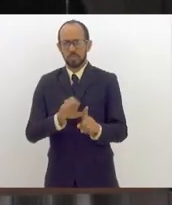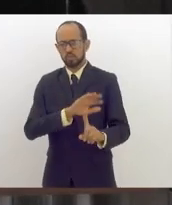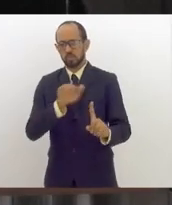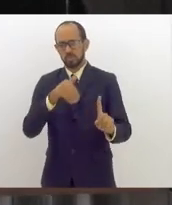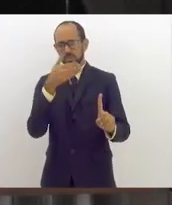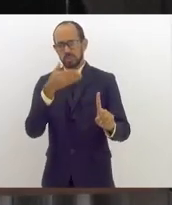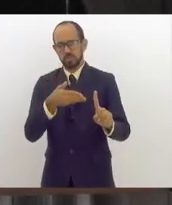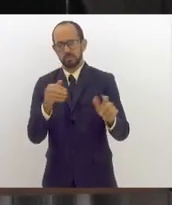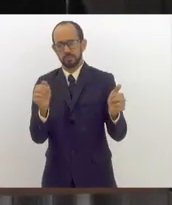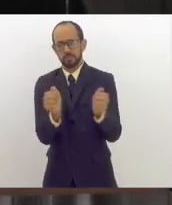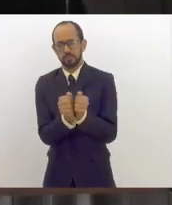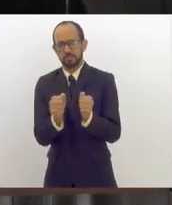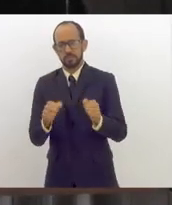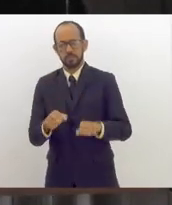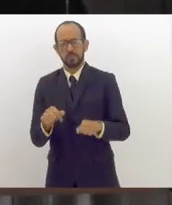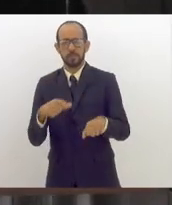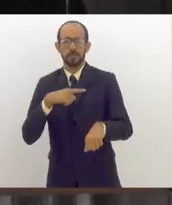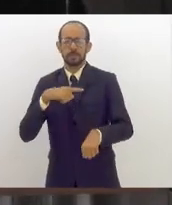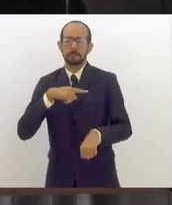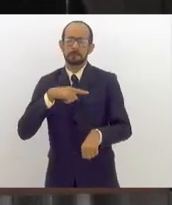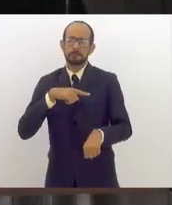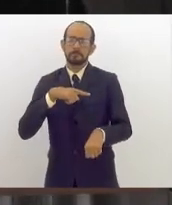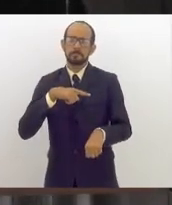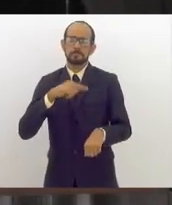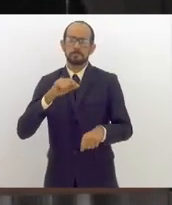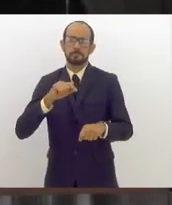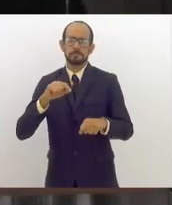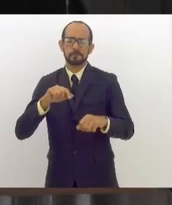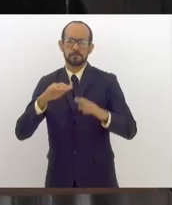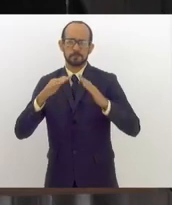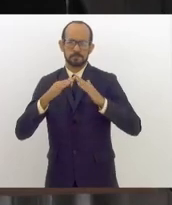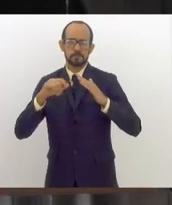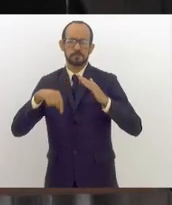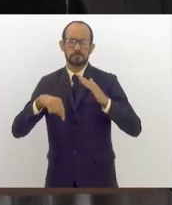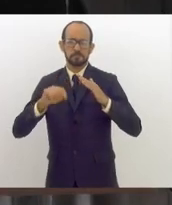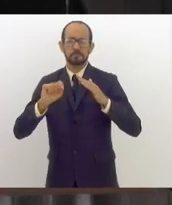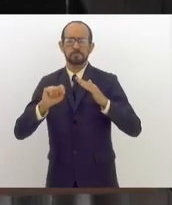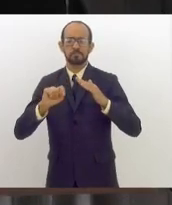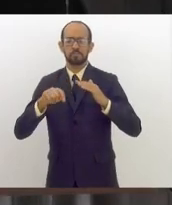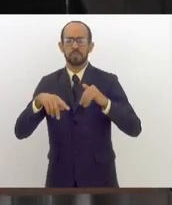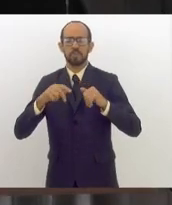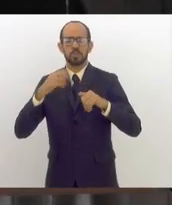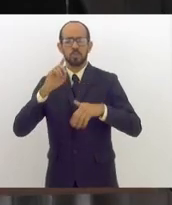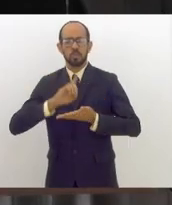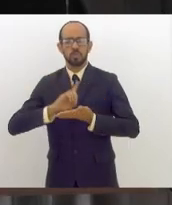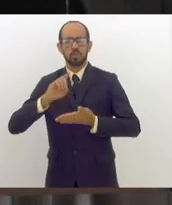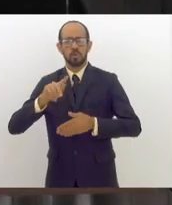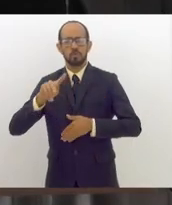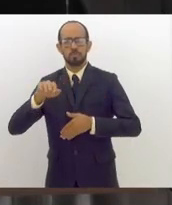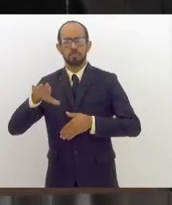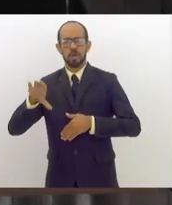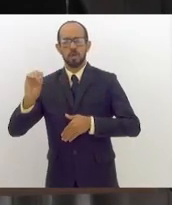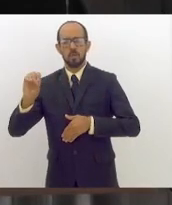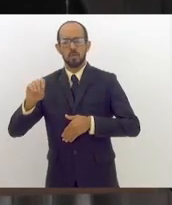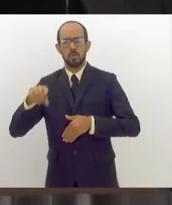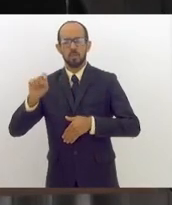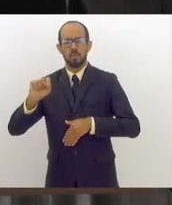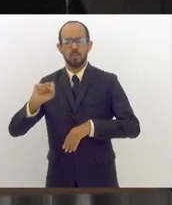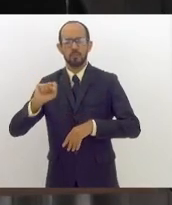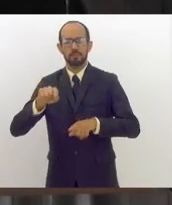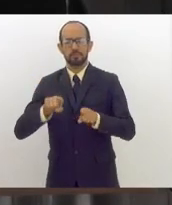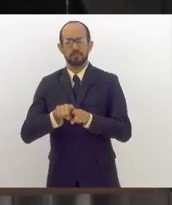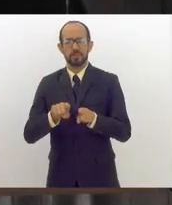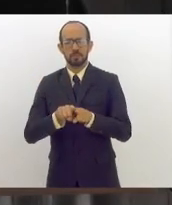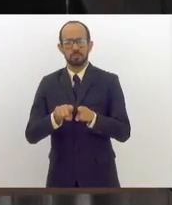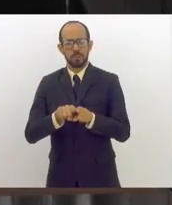dividem a honra de poder por esta casa Doutor Paulo Vitor Lima corregedor geral da Seccional do Rio de Janeiro e